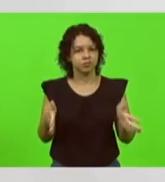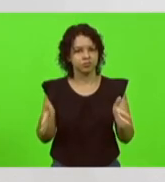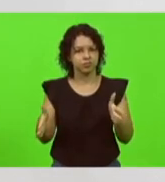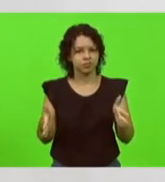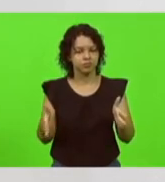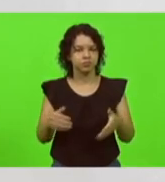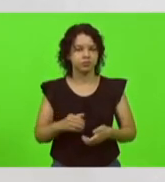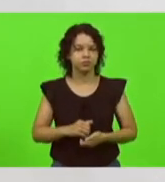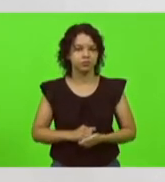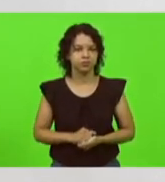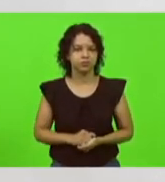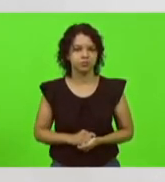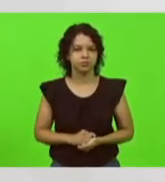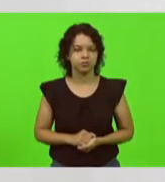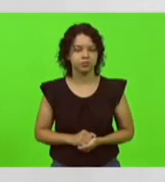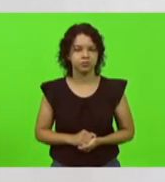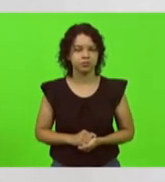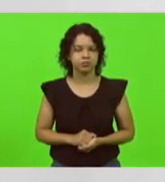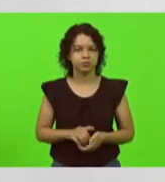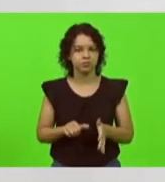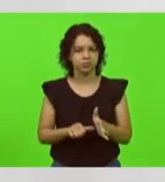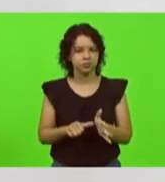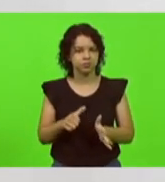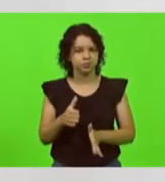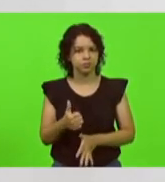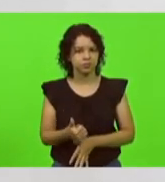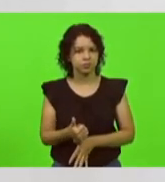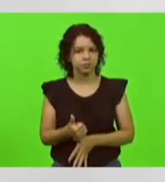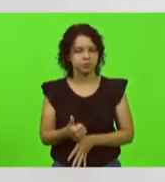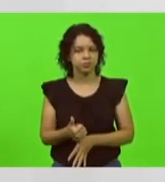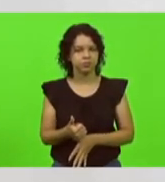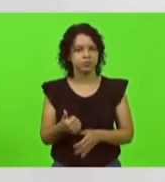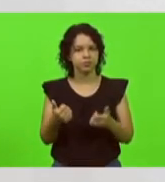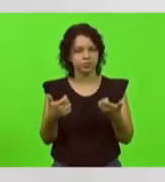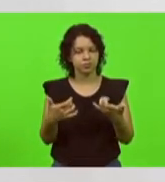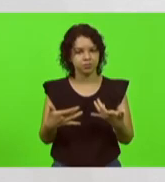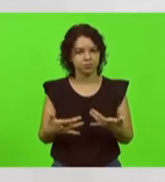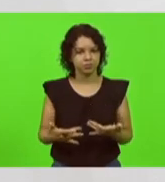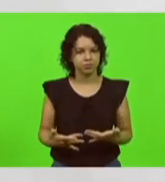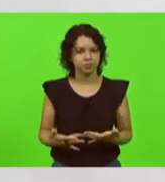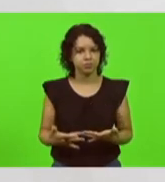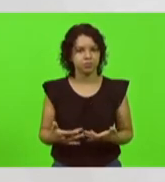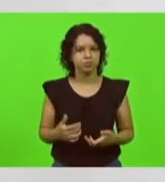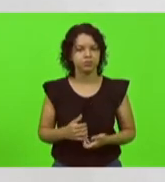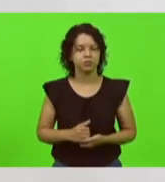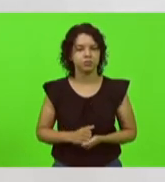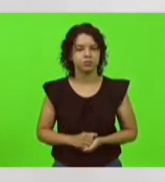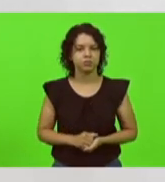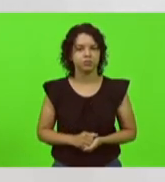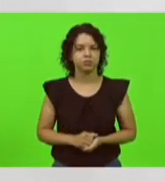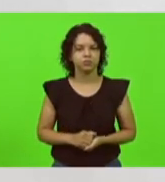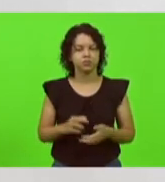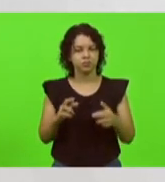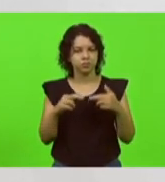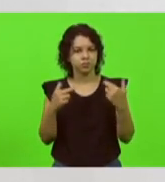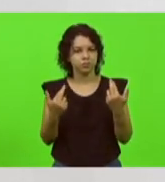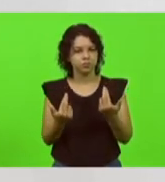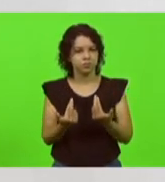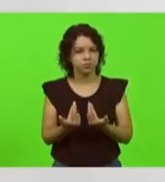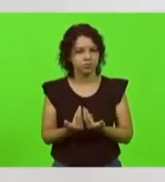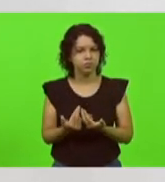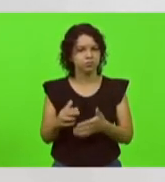primeiramente, deixar aqui, eu já fiz na reunião das lideranças,